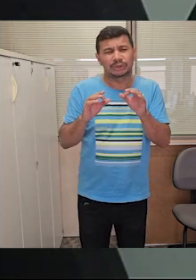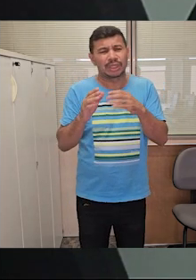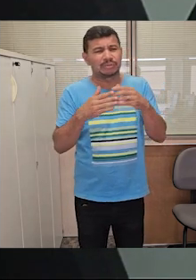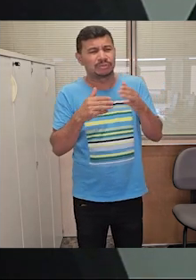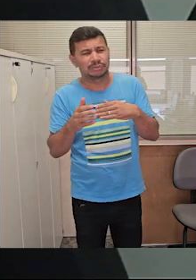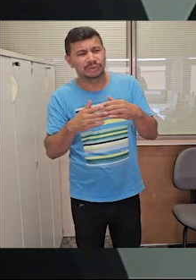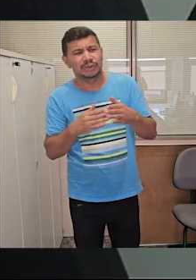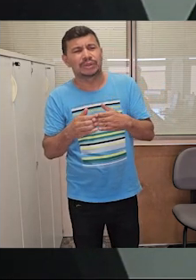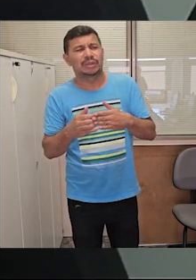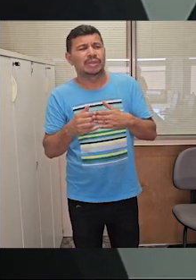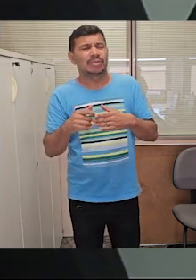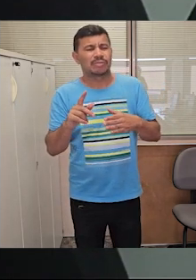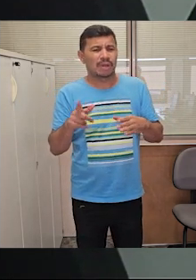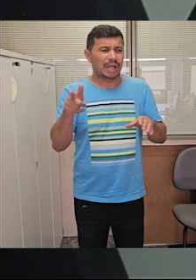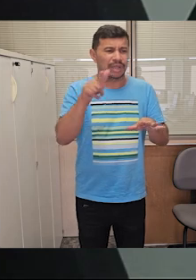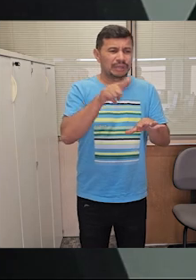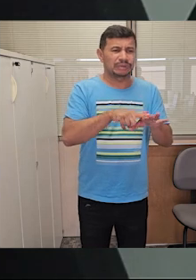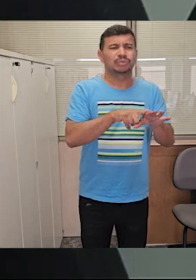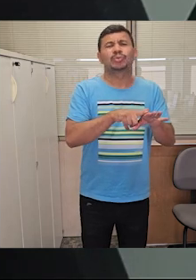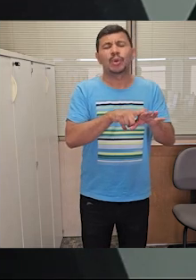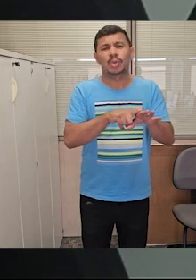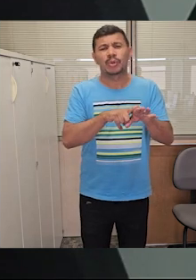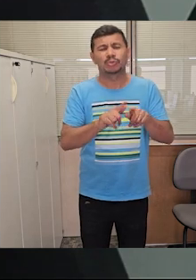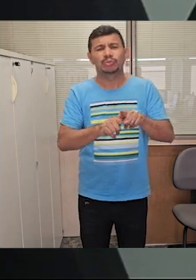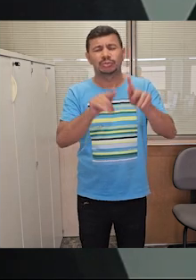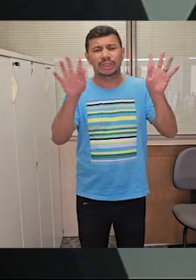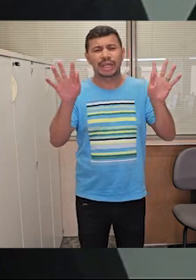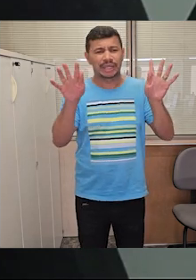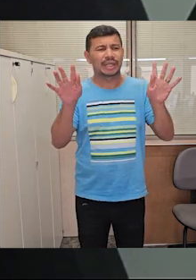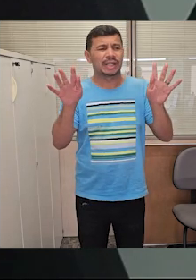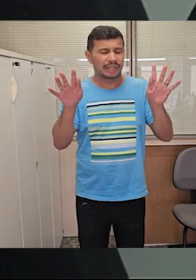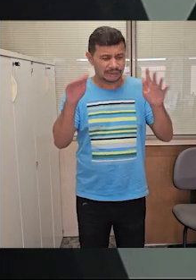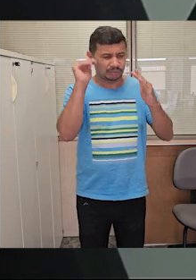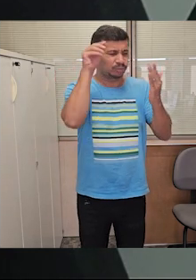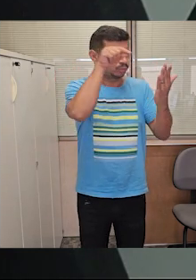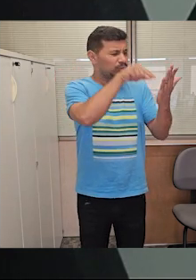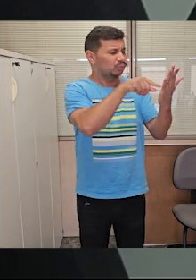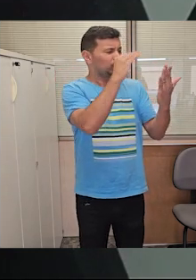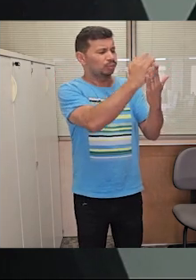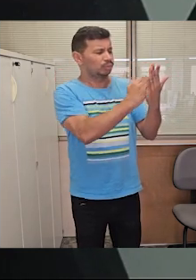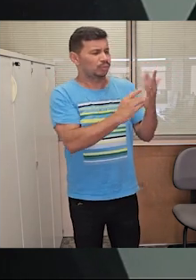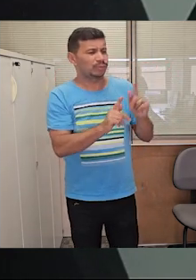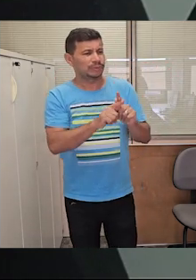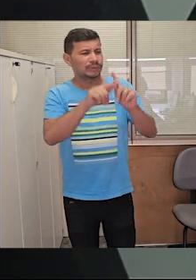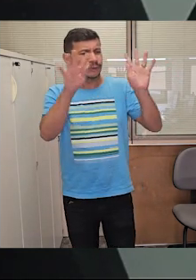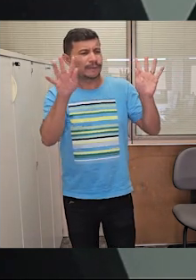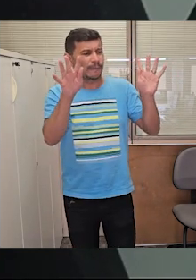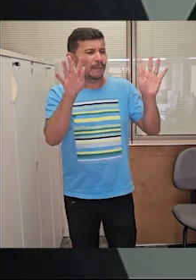qualquer, com a eclosão da greve em Osasco, o tema da Assembleia passa a ser a